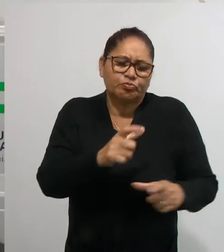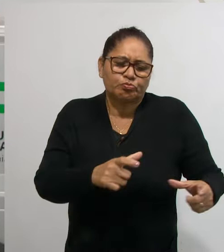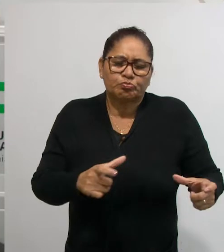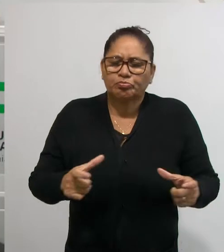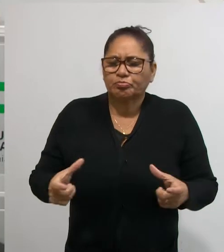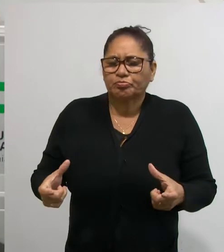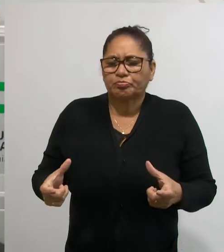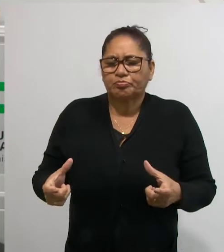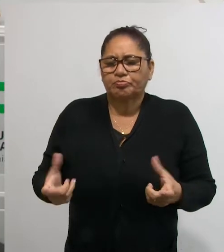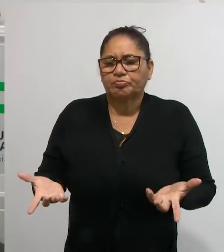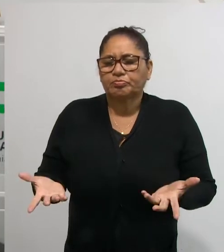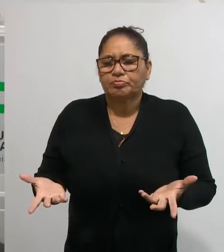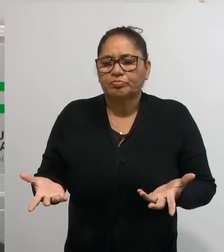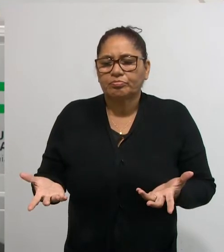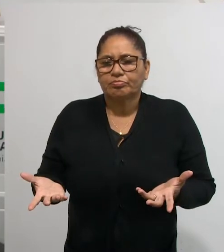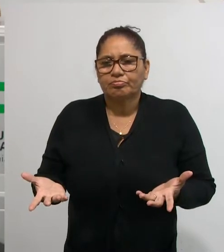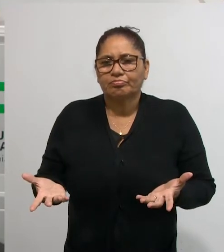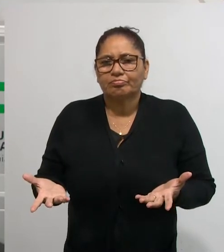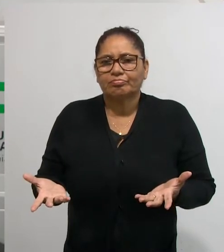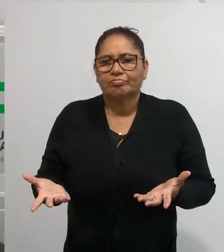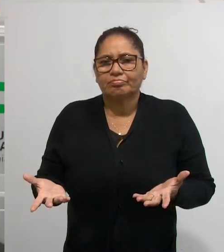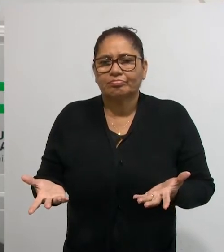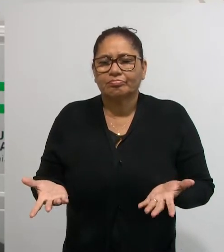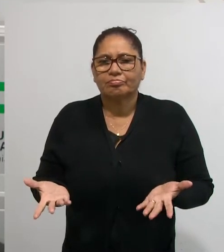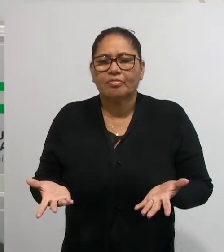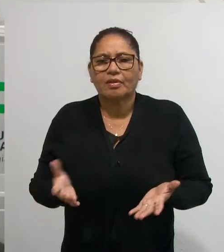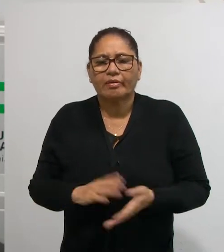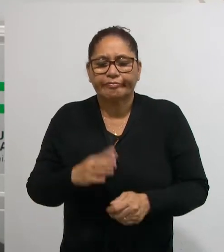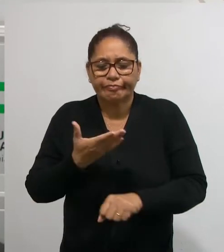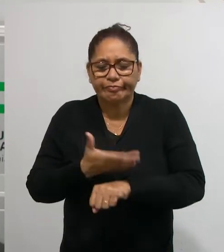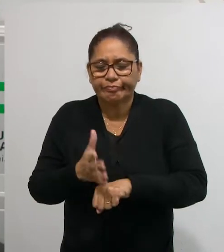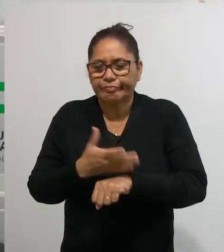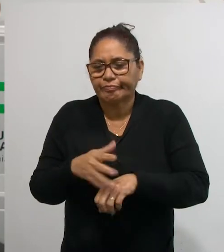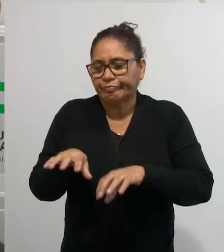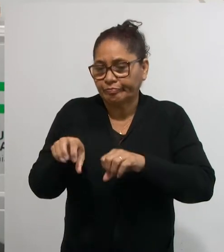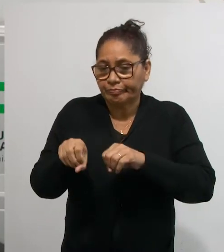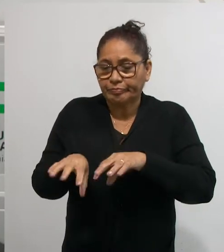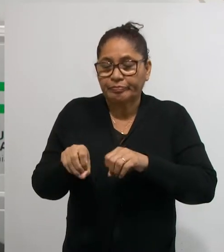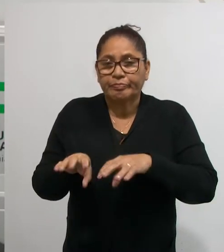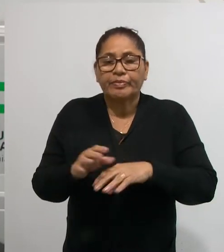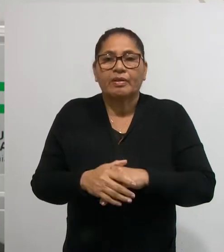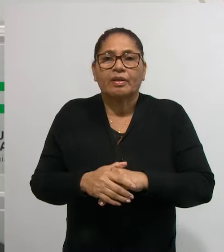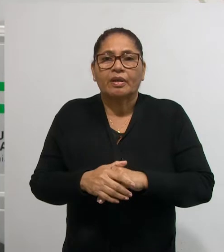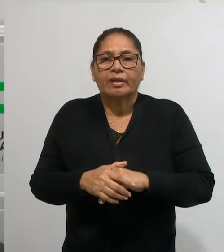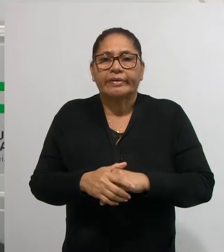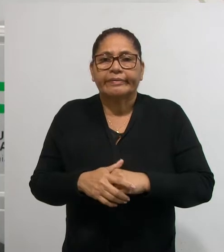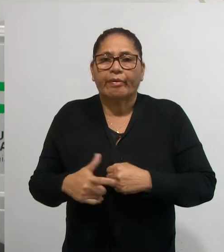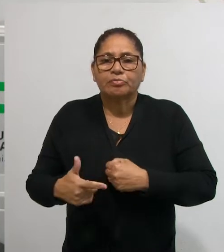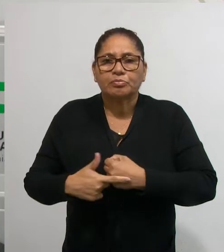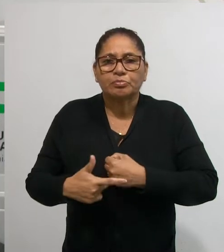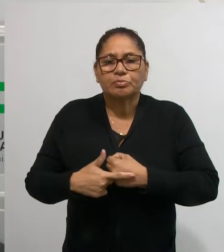essa interdependência que ela é muito latente, ela é pungente dentro da prática educativa. E esse papel do